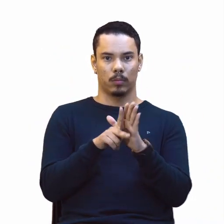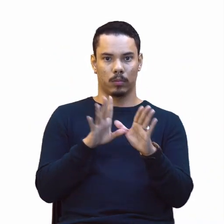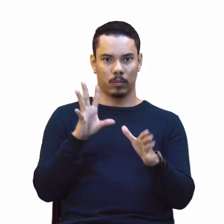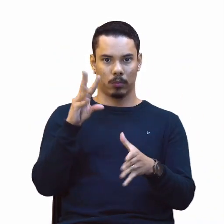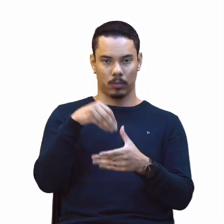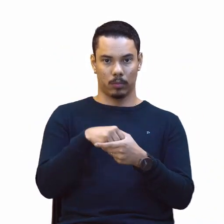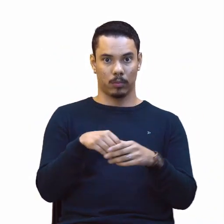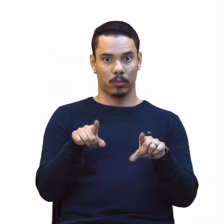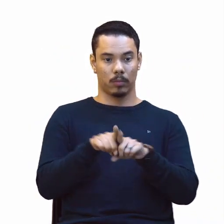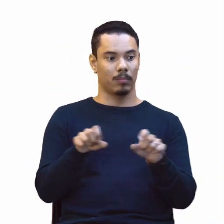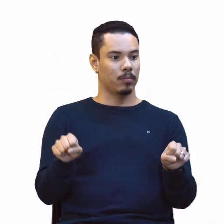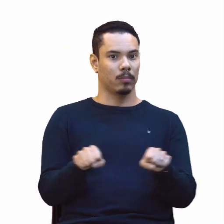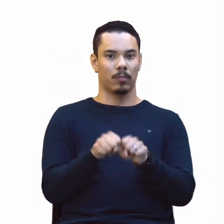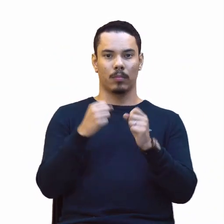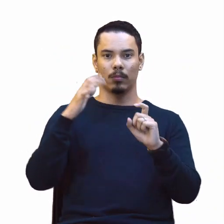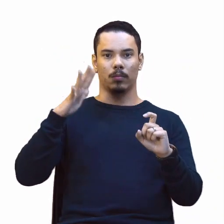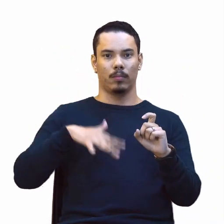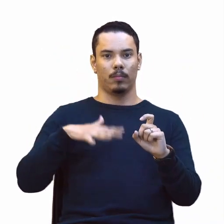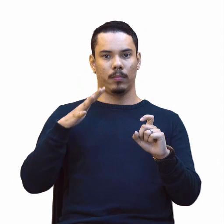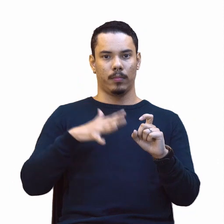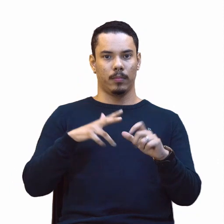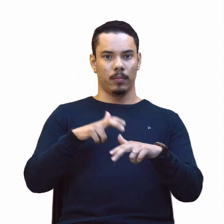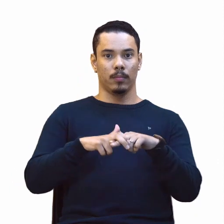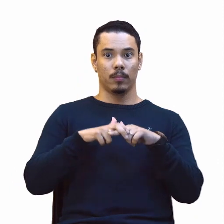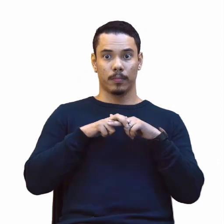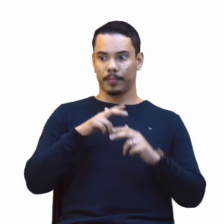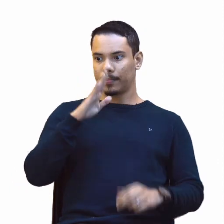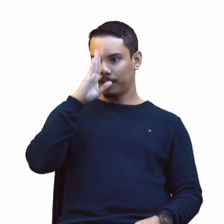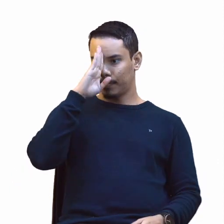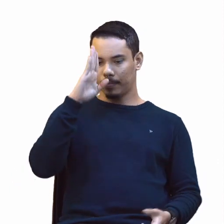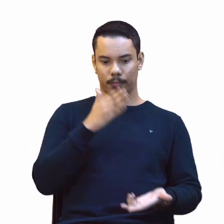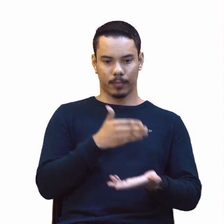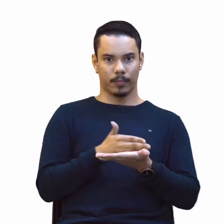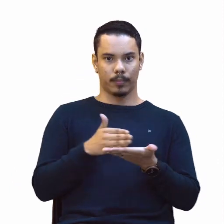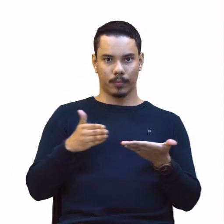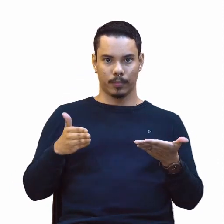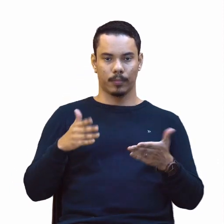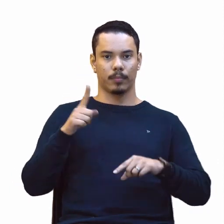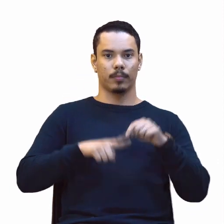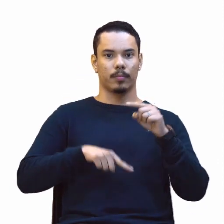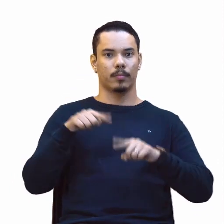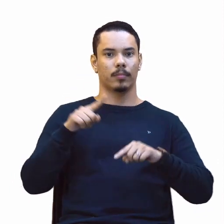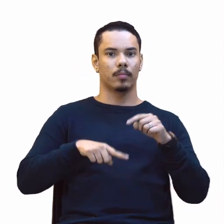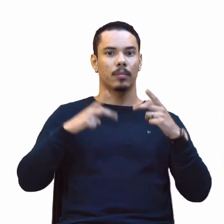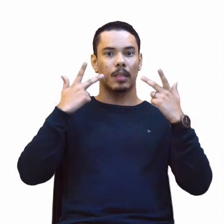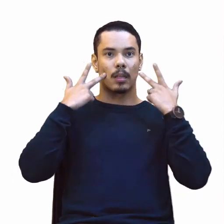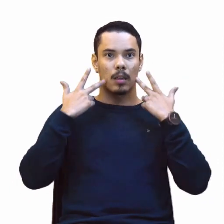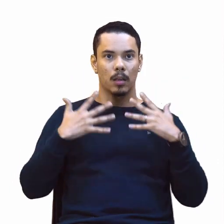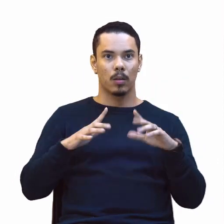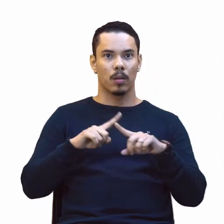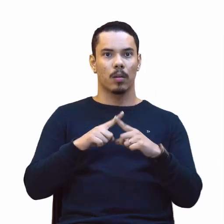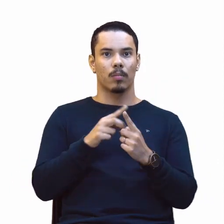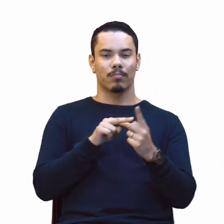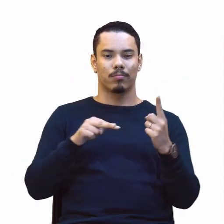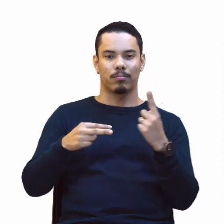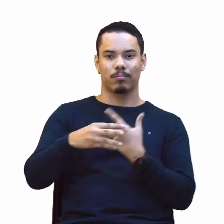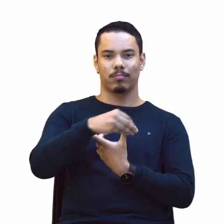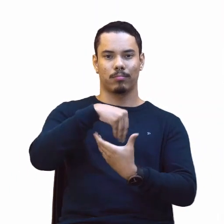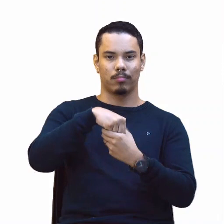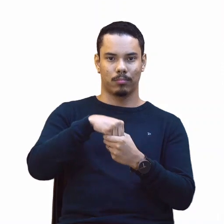quebrando a questão do mito, mediante um princípio, um elemento natural que permeia e unifica toda a